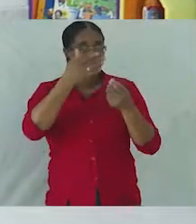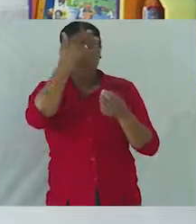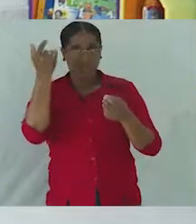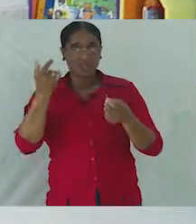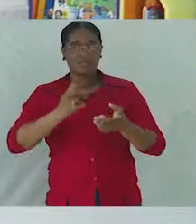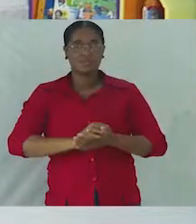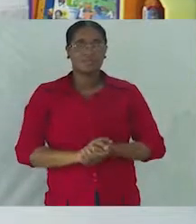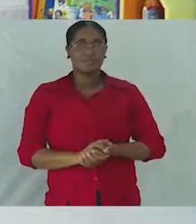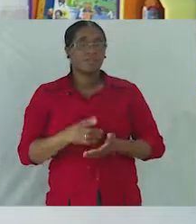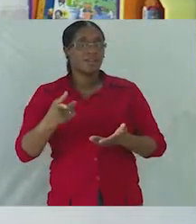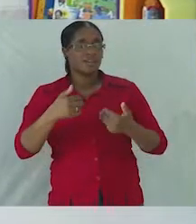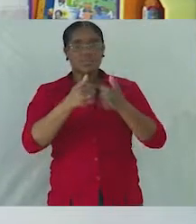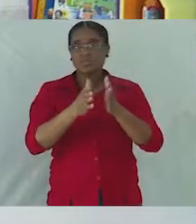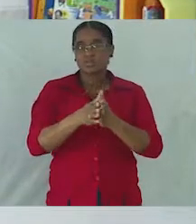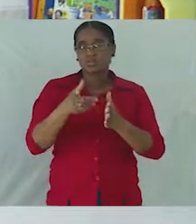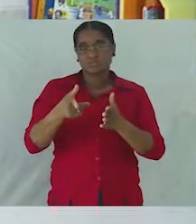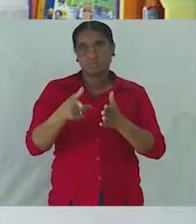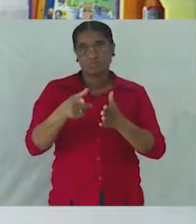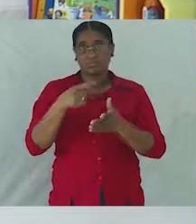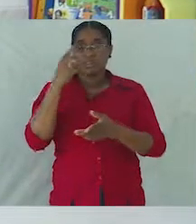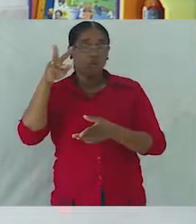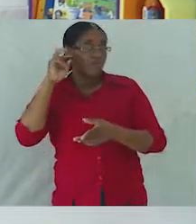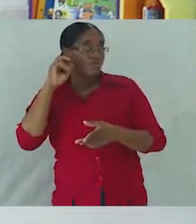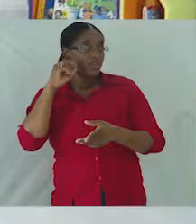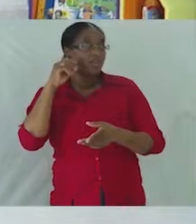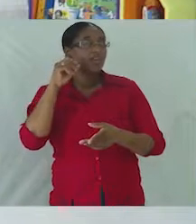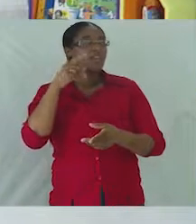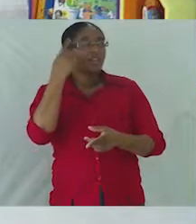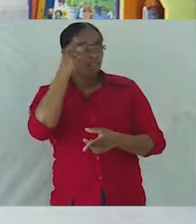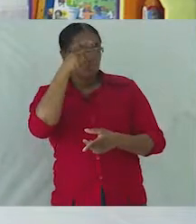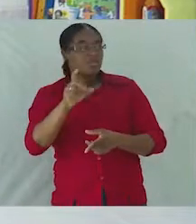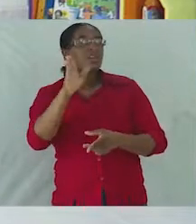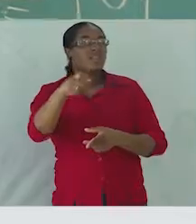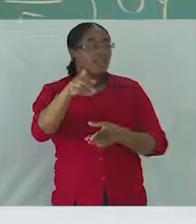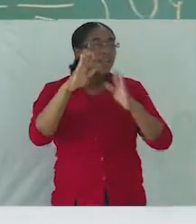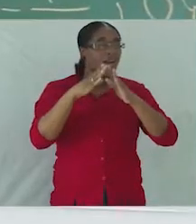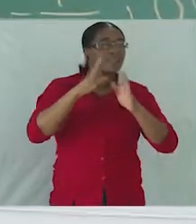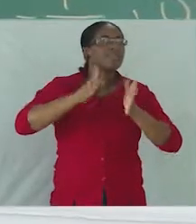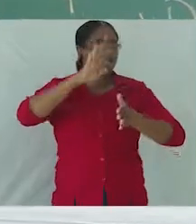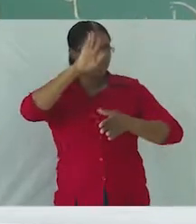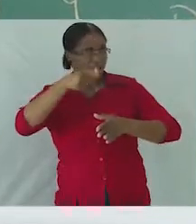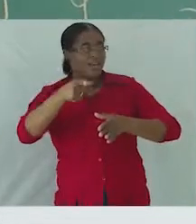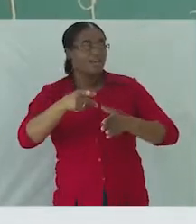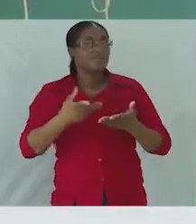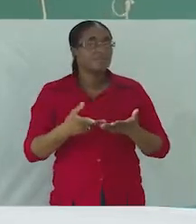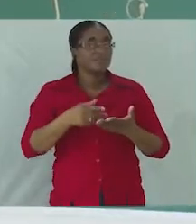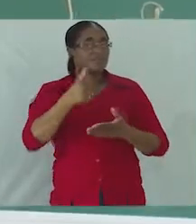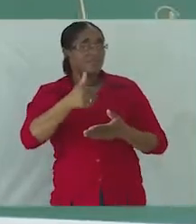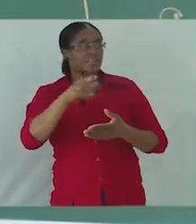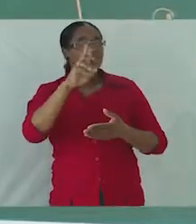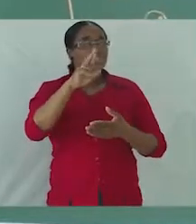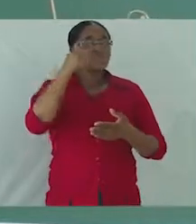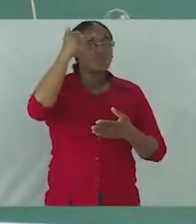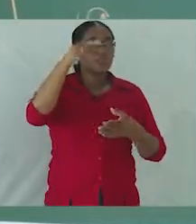simples. Aliás, estou a ouvir que alguém já sabe a solução. X ao quadrado igual